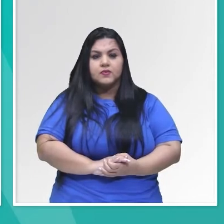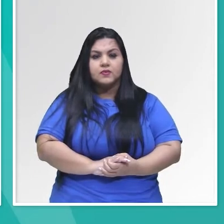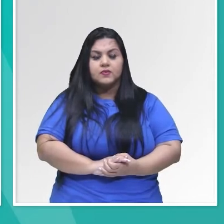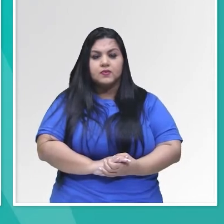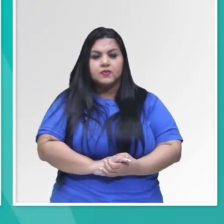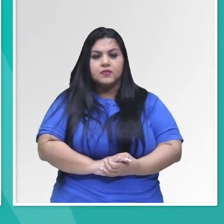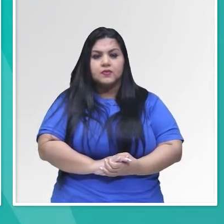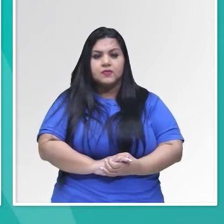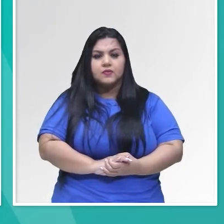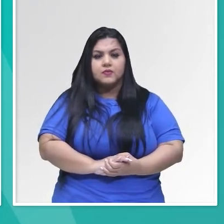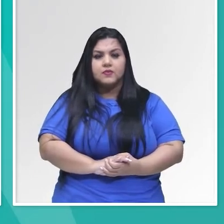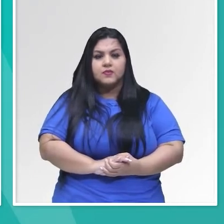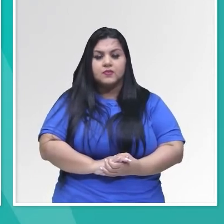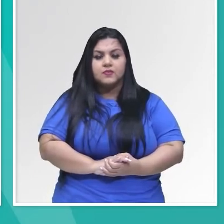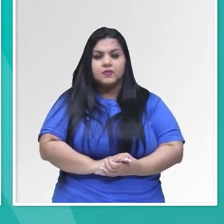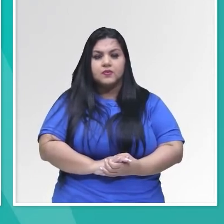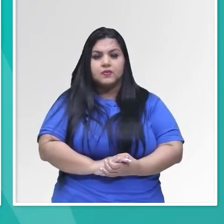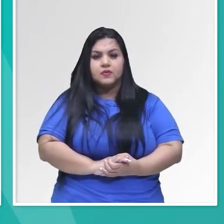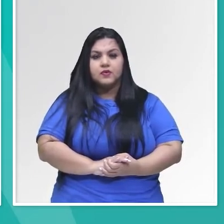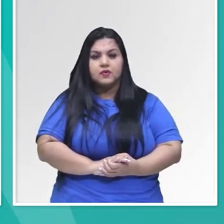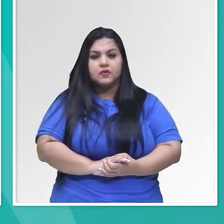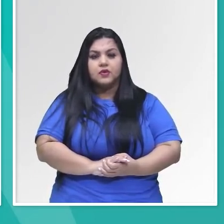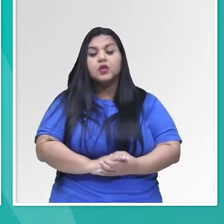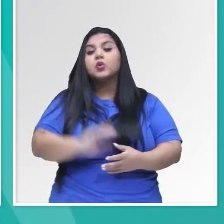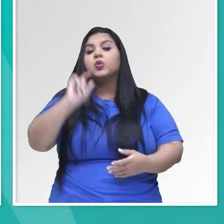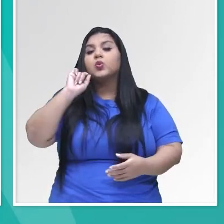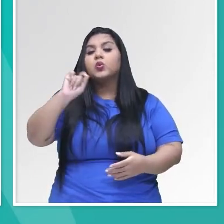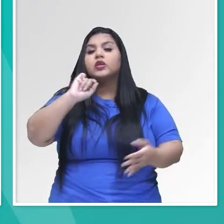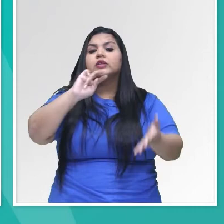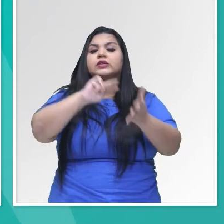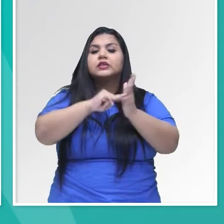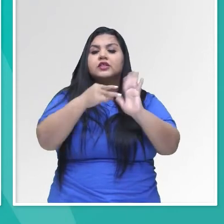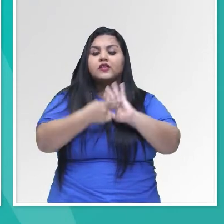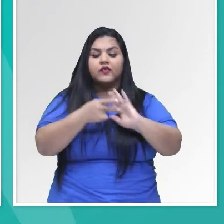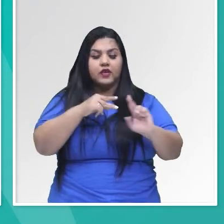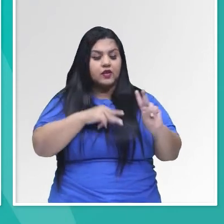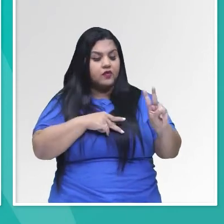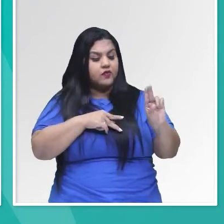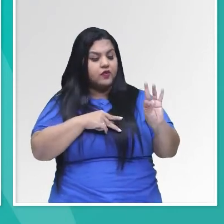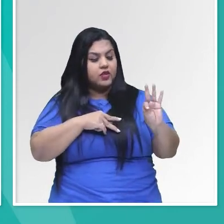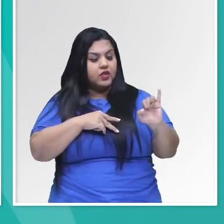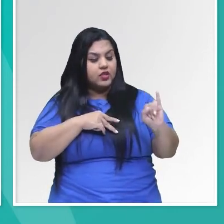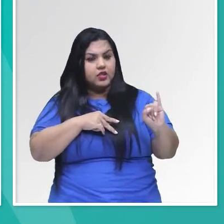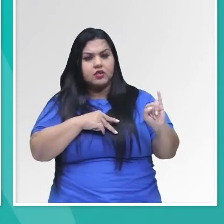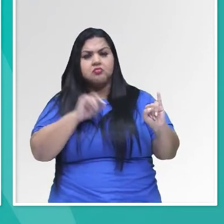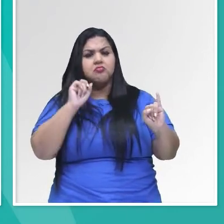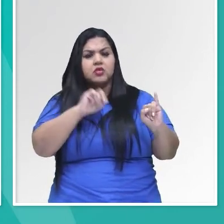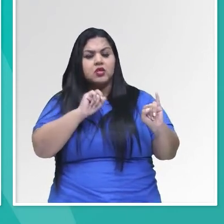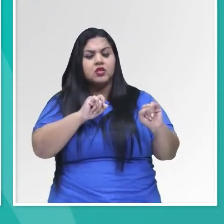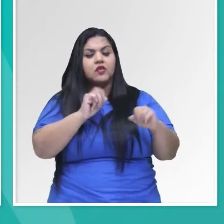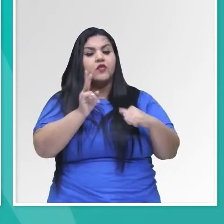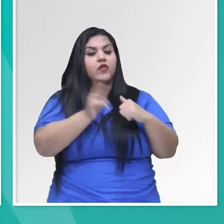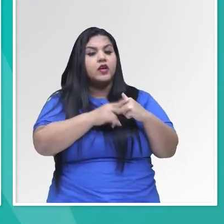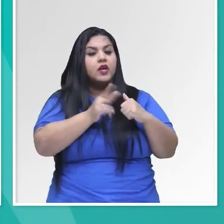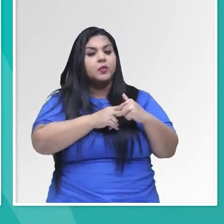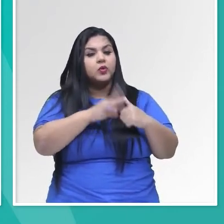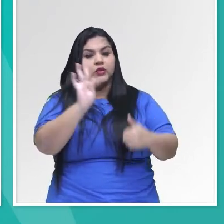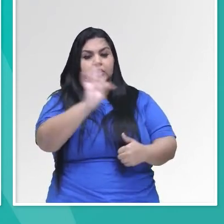Olha o primeiro exemplo aí. O que significa VTI? Me diz. VTI. Verbo